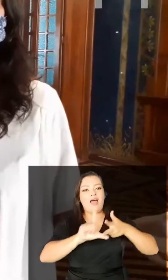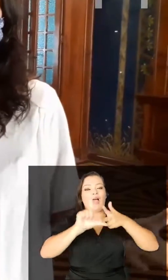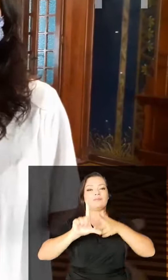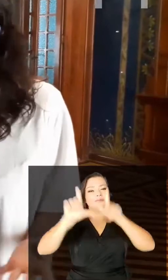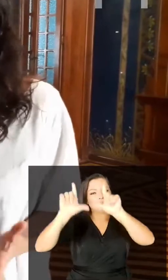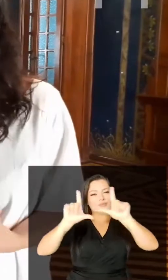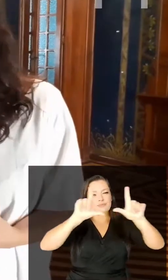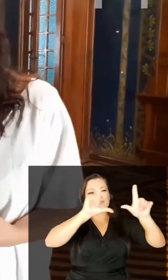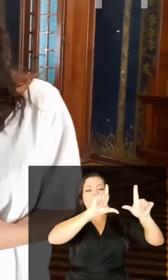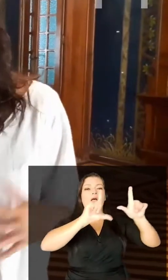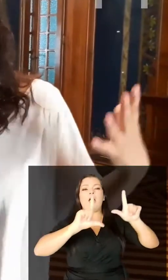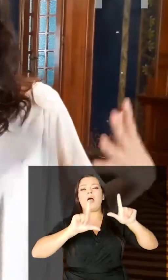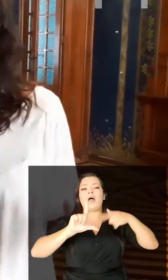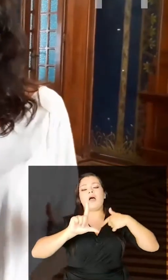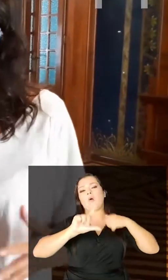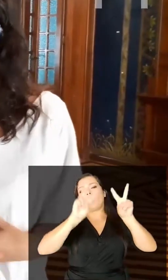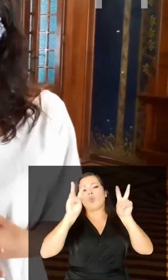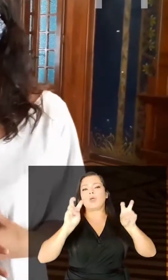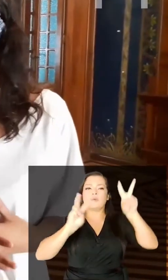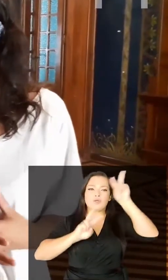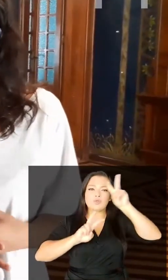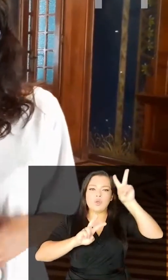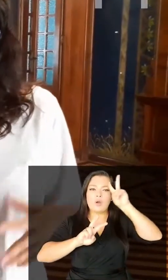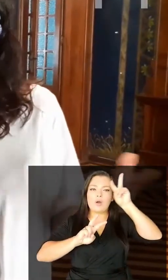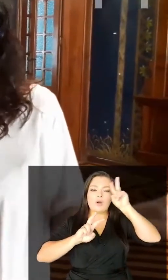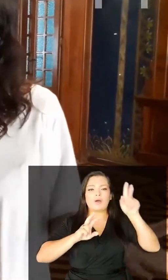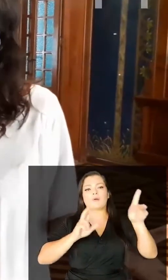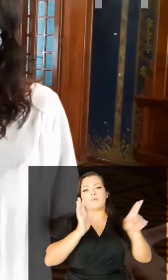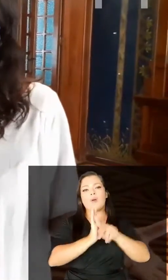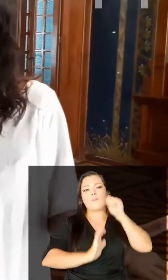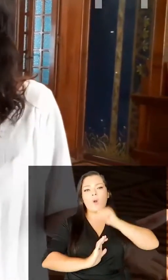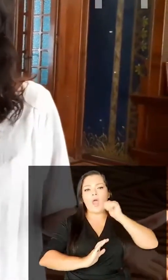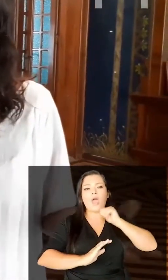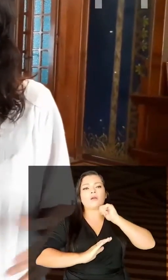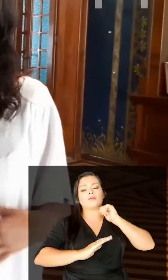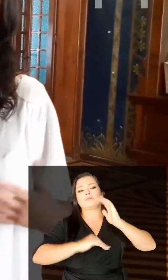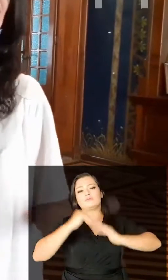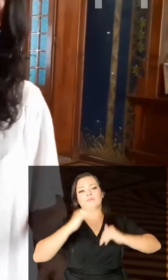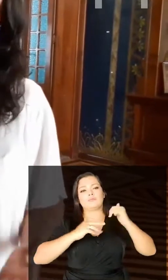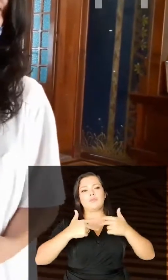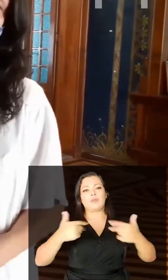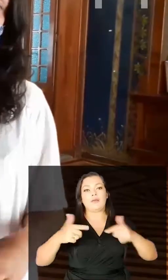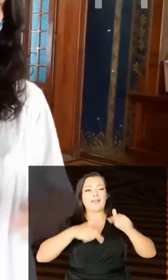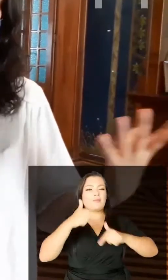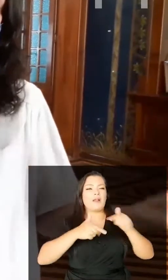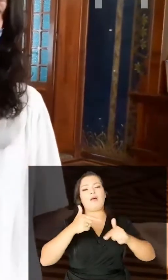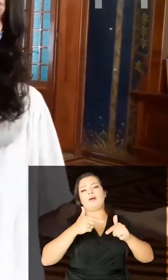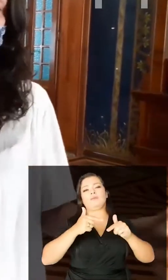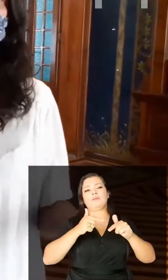ilustradoras botânicas que trabalharam no serviço florestal na década de 40 e 50, e outra seria a nossa